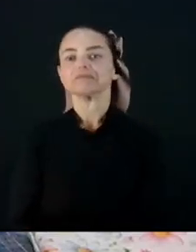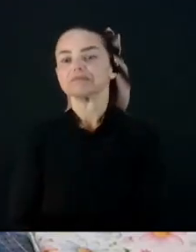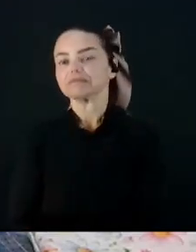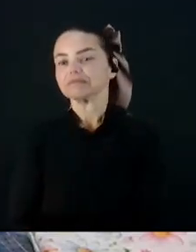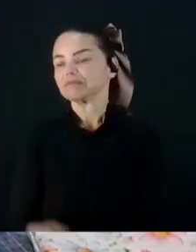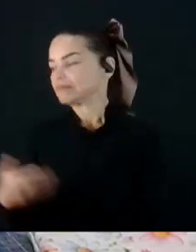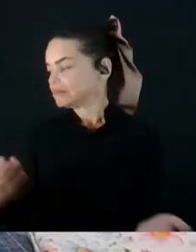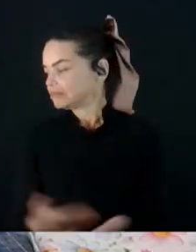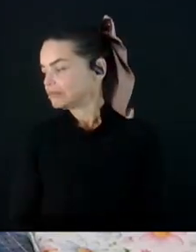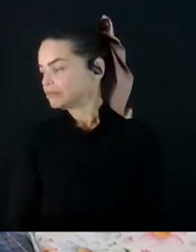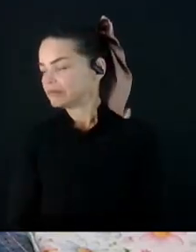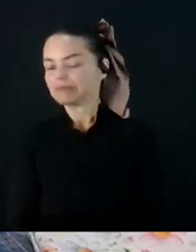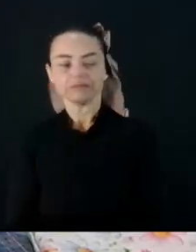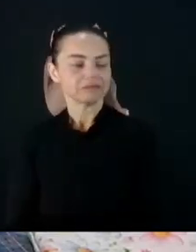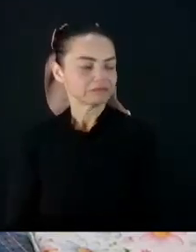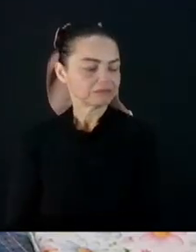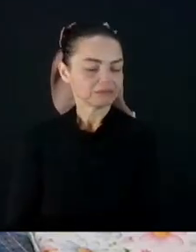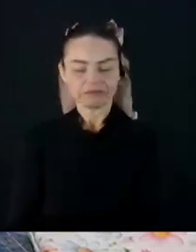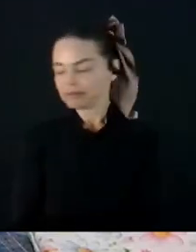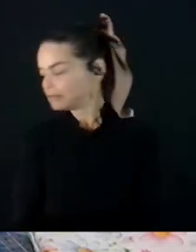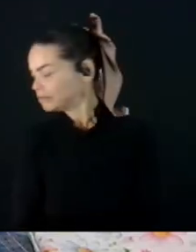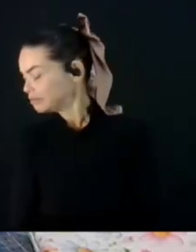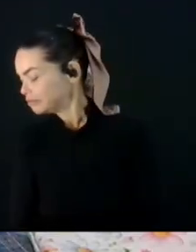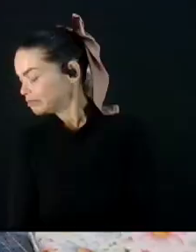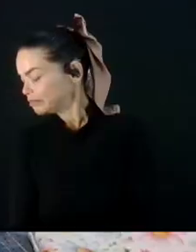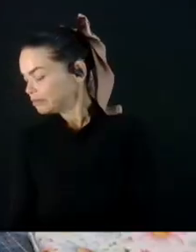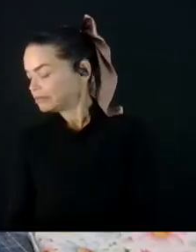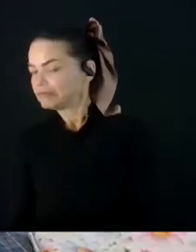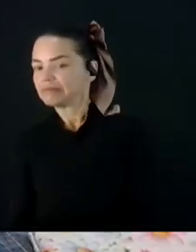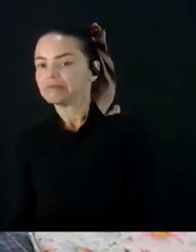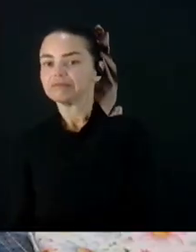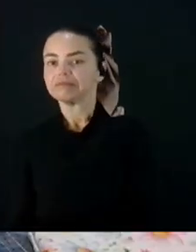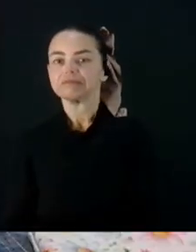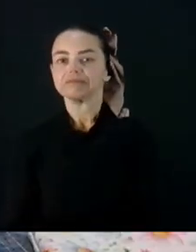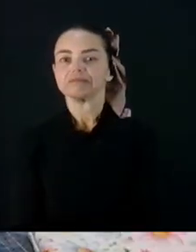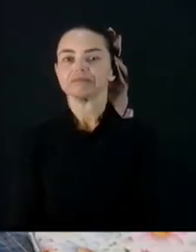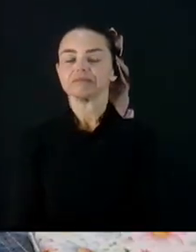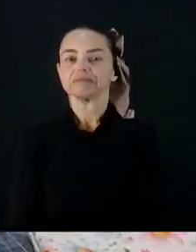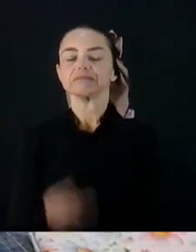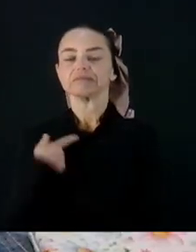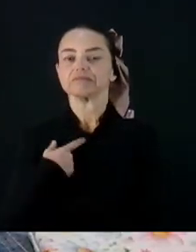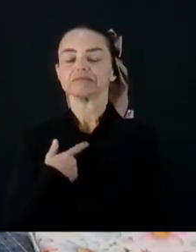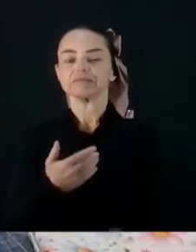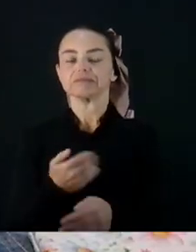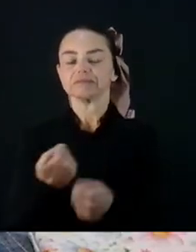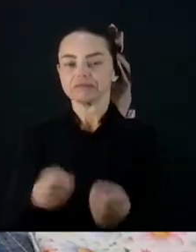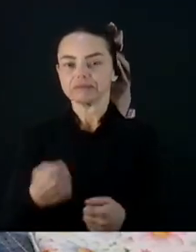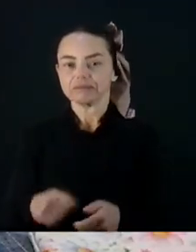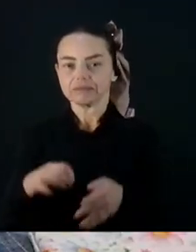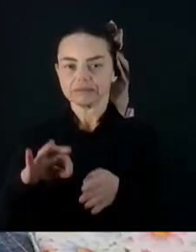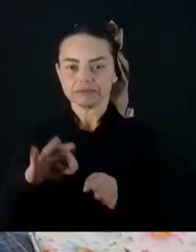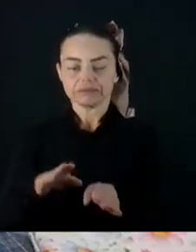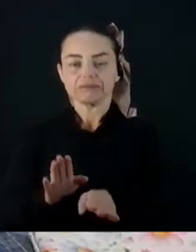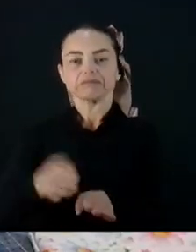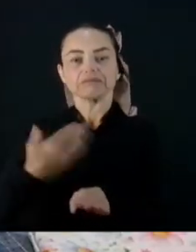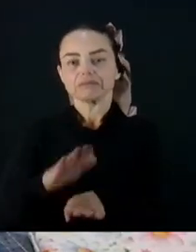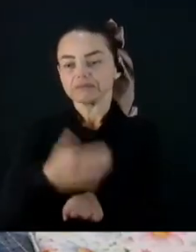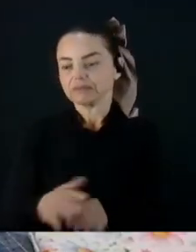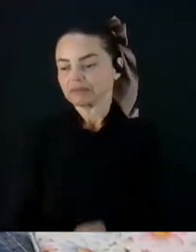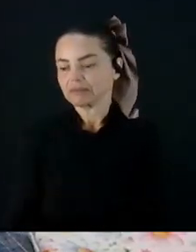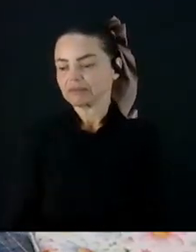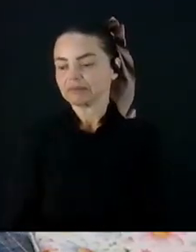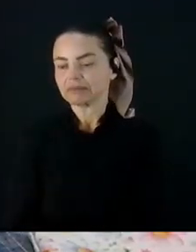Agora é aquele treino que a gente já fez, né? Que a gente precisa fazer das curvas, né? Das peças curvas.